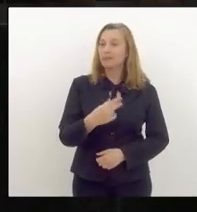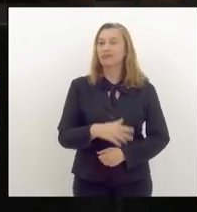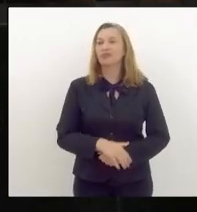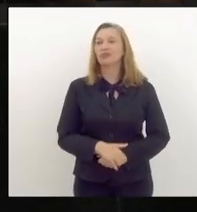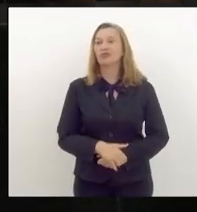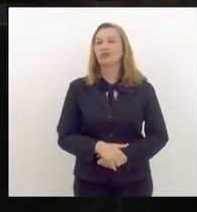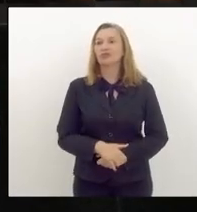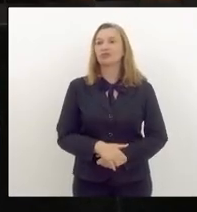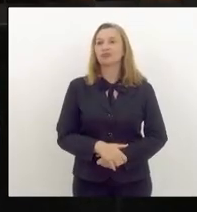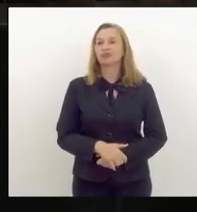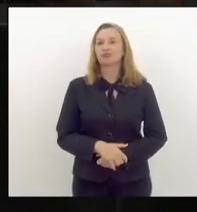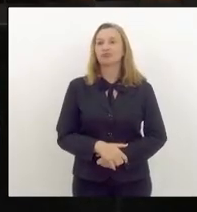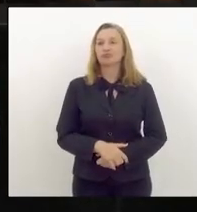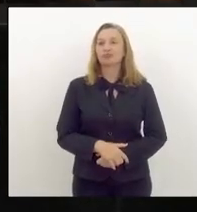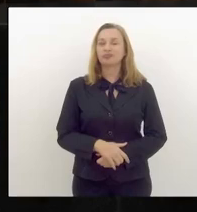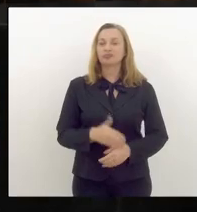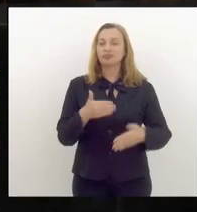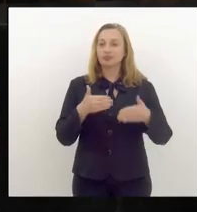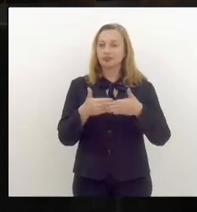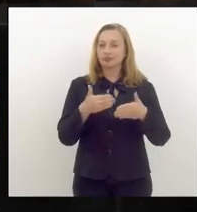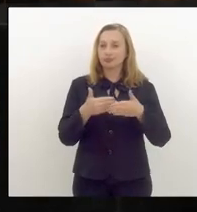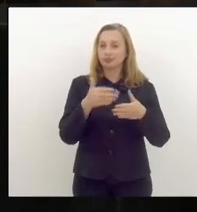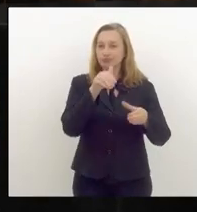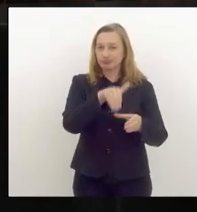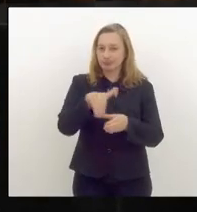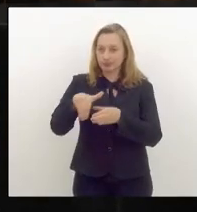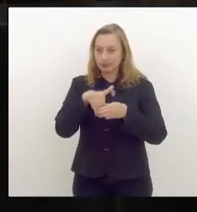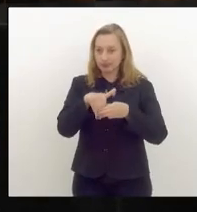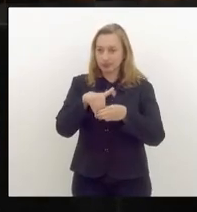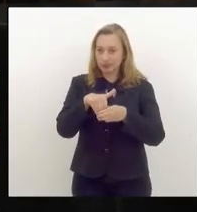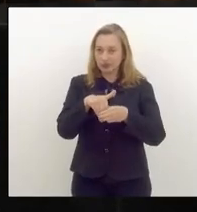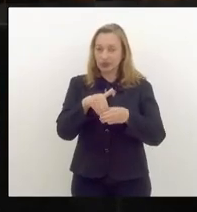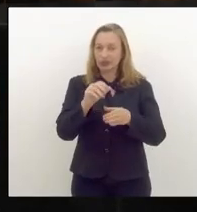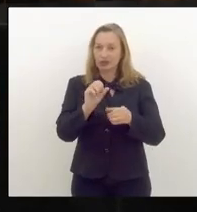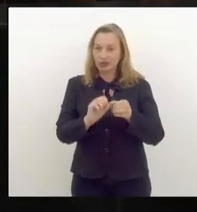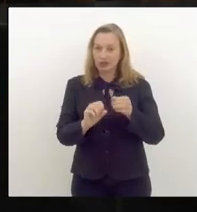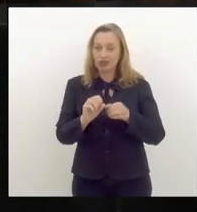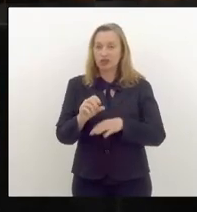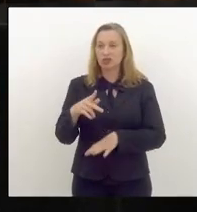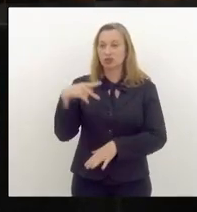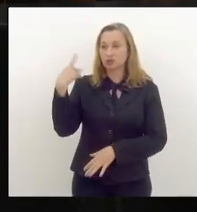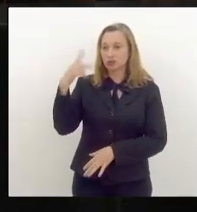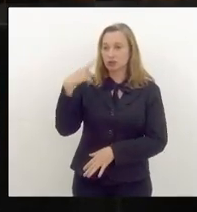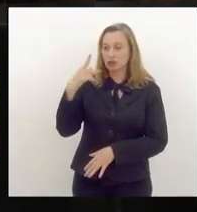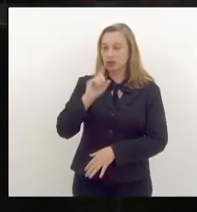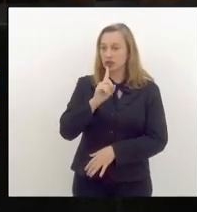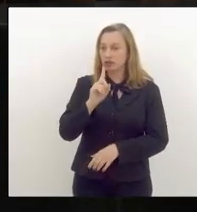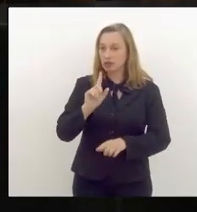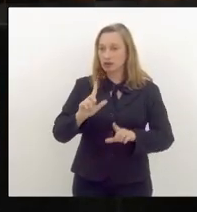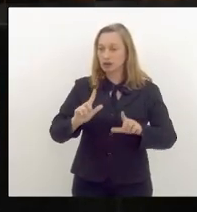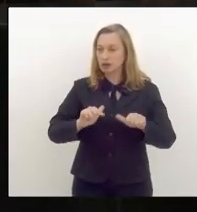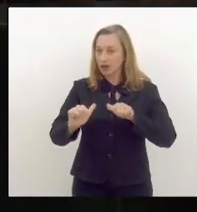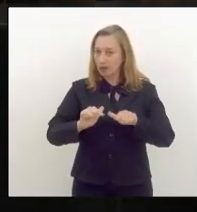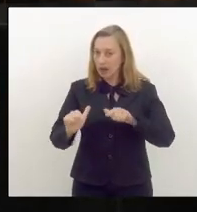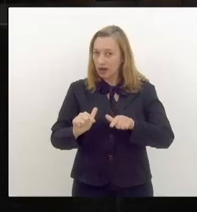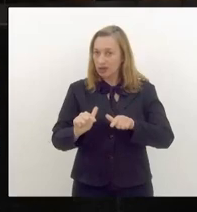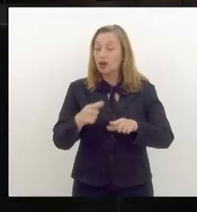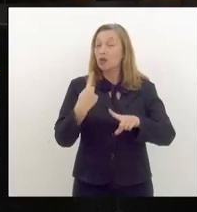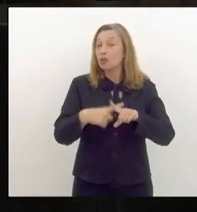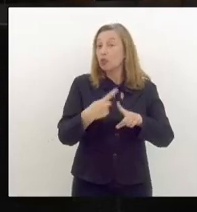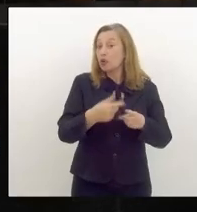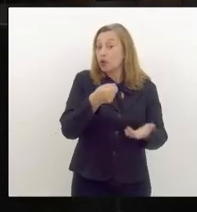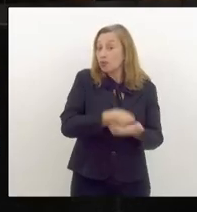que não é a proximidade de campanha que faz com que o Parlamento não funcione porque é